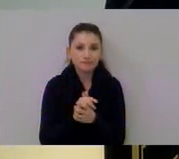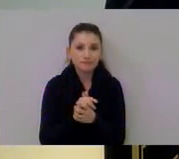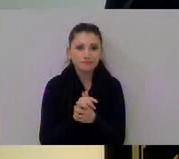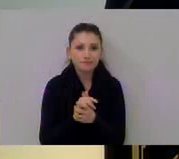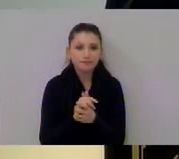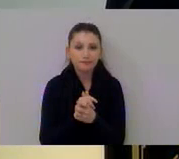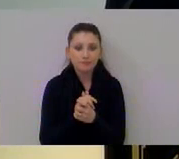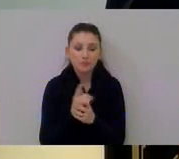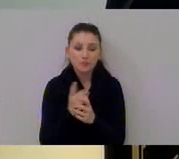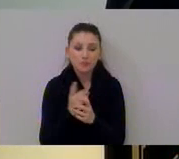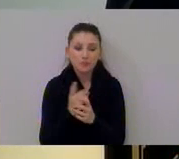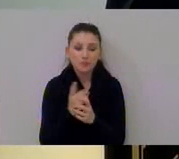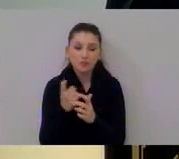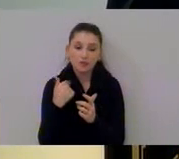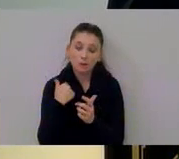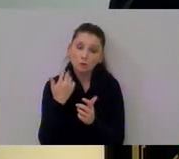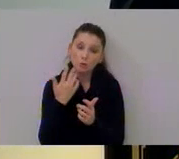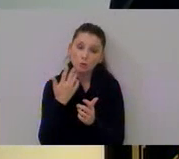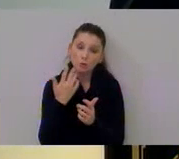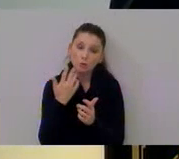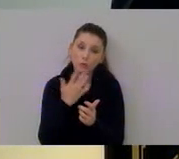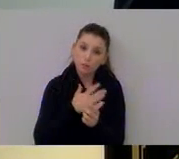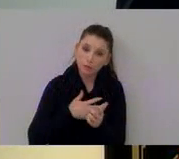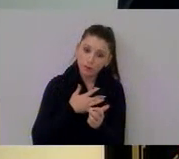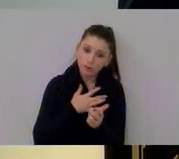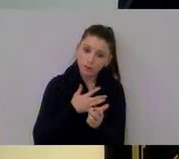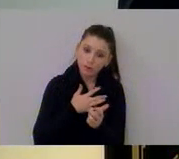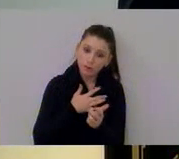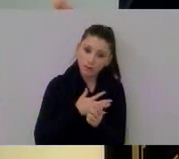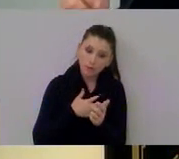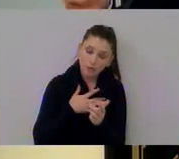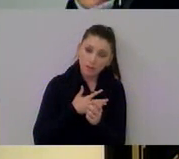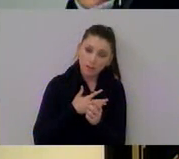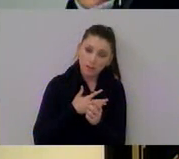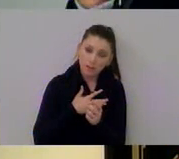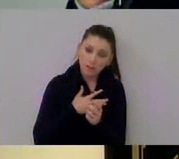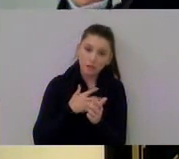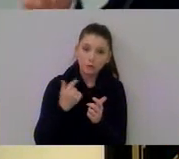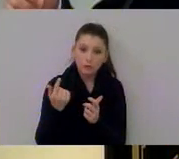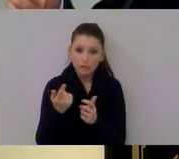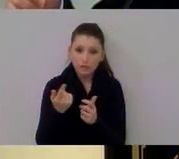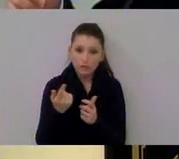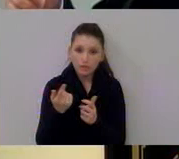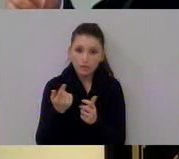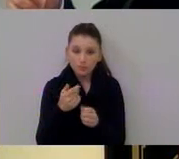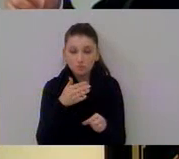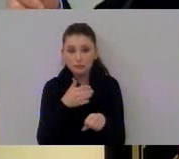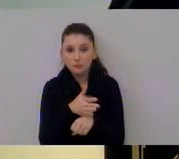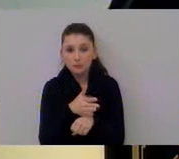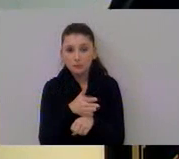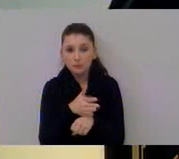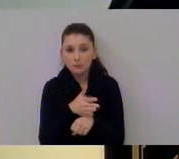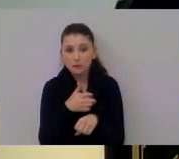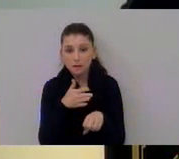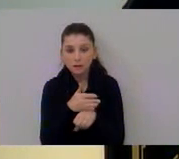participassem aqui, eu ficar. O presidente ficou de